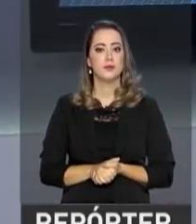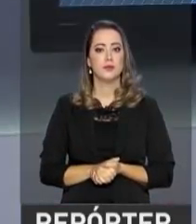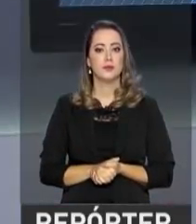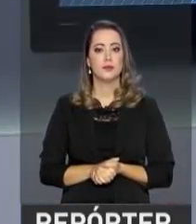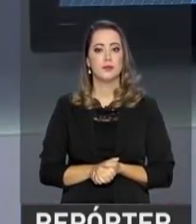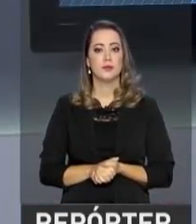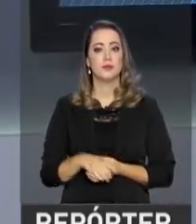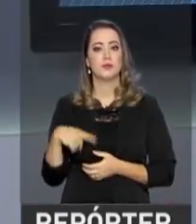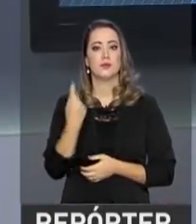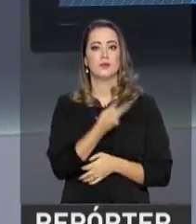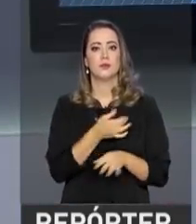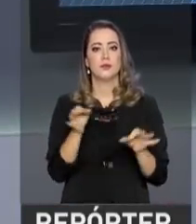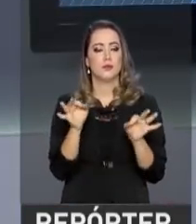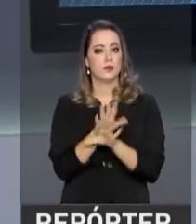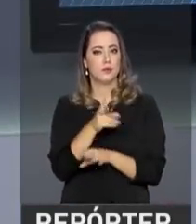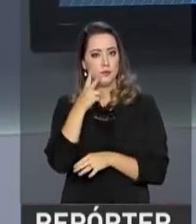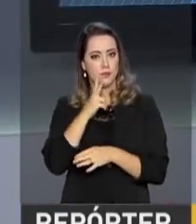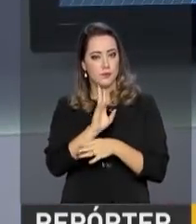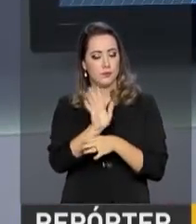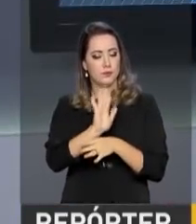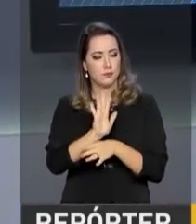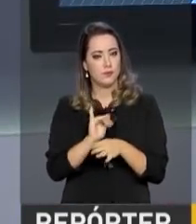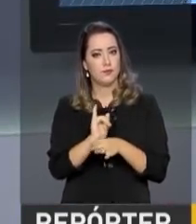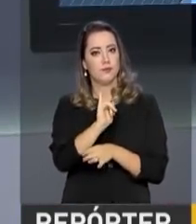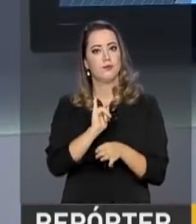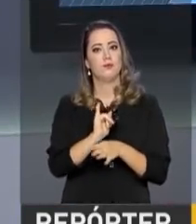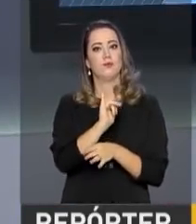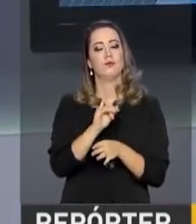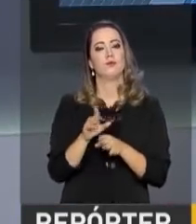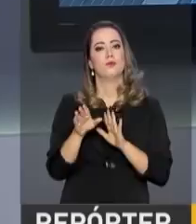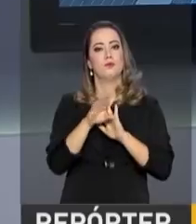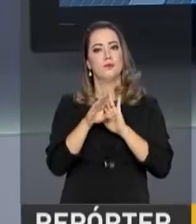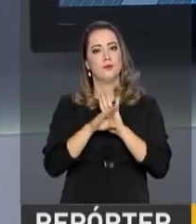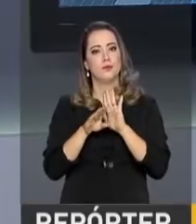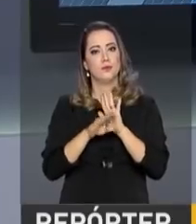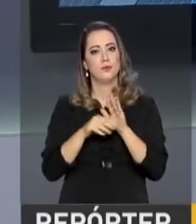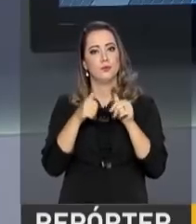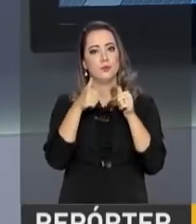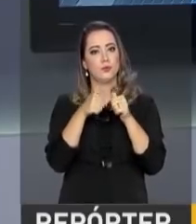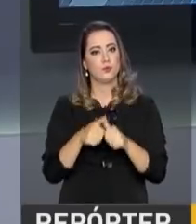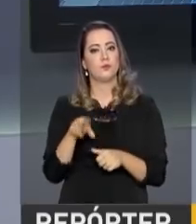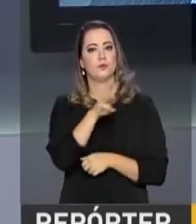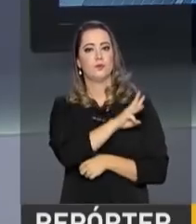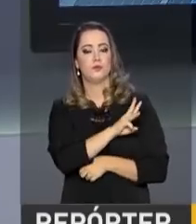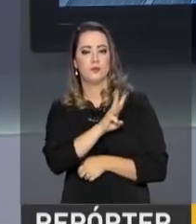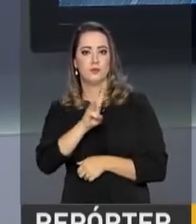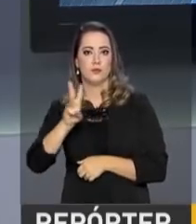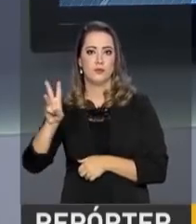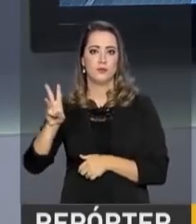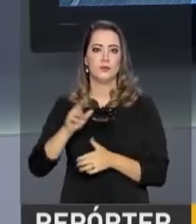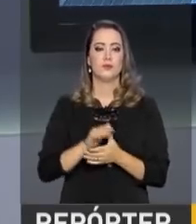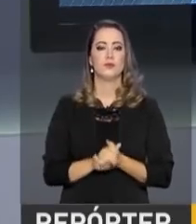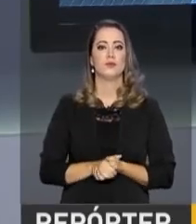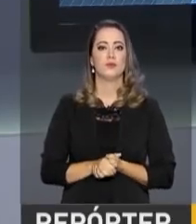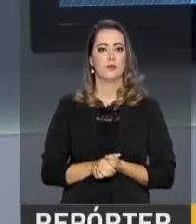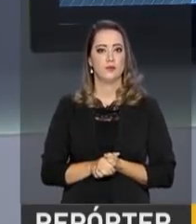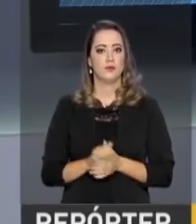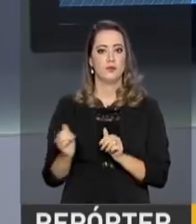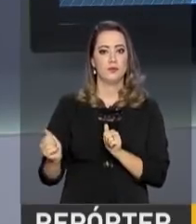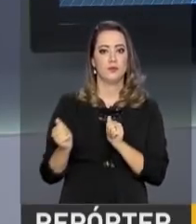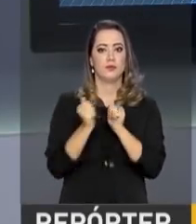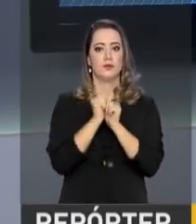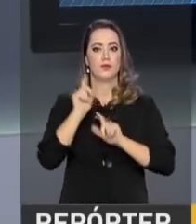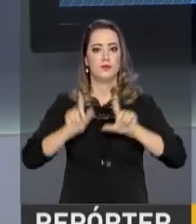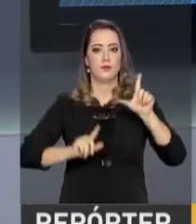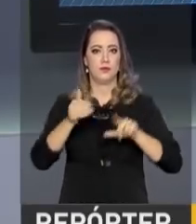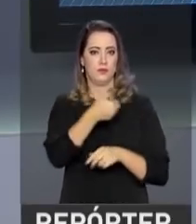nós ficamos por aqui você pode rever as reportagens no youtube e toda a nossa programação também está na página da nbr na internet